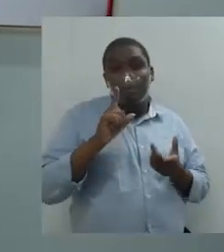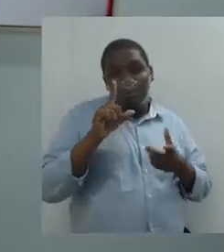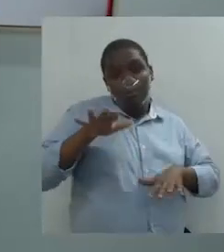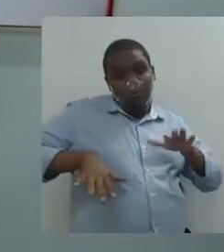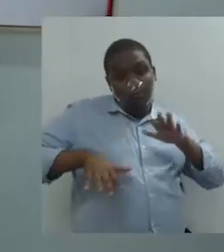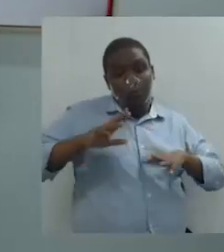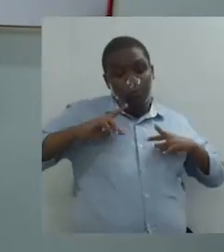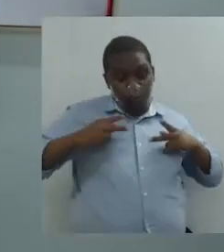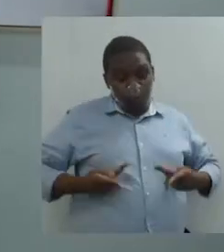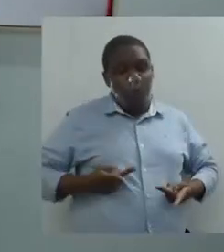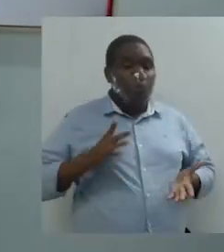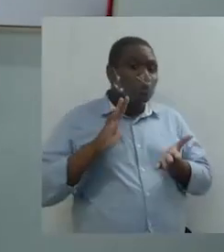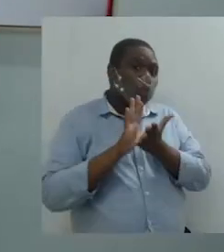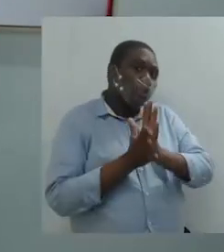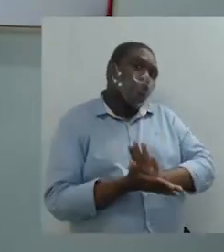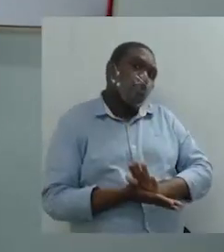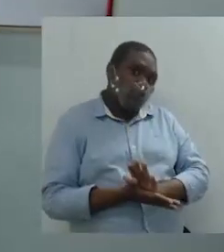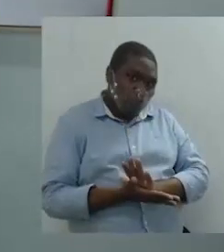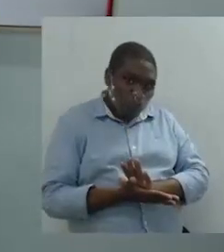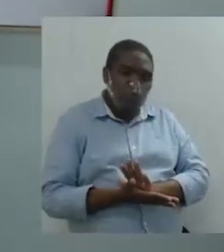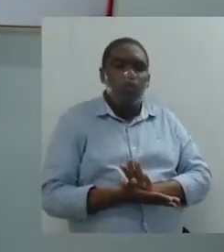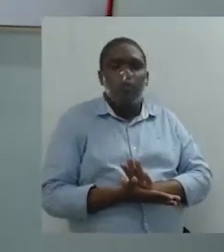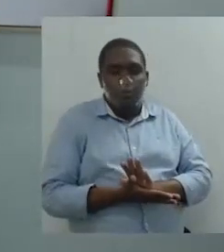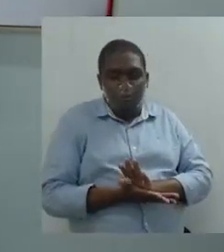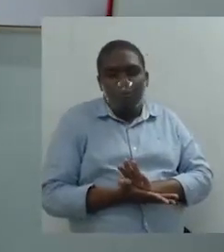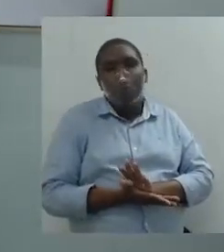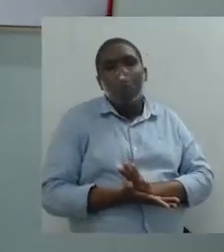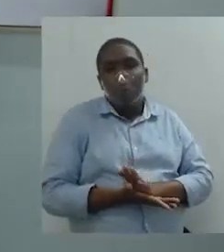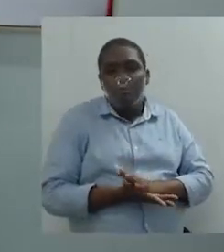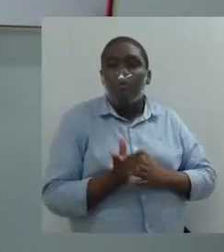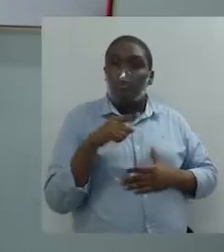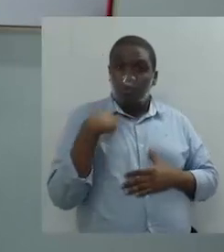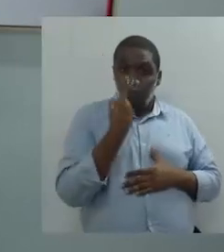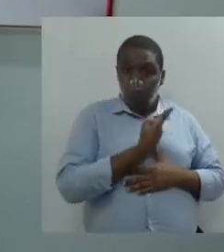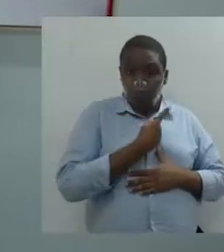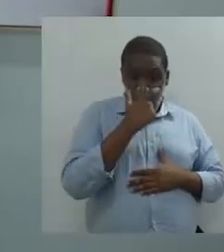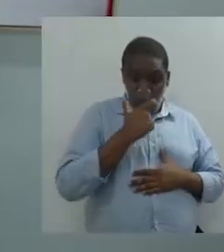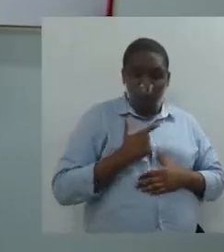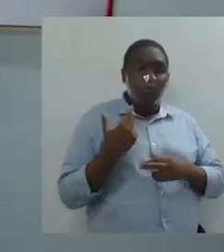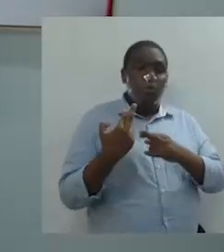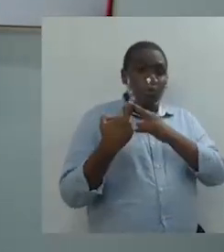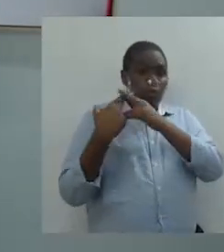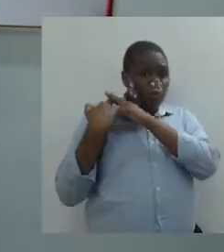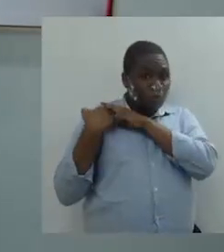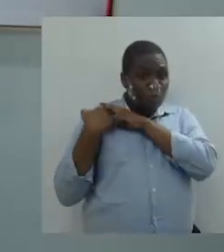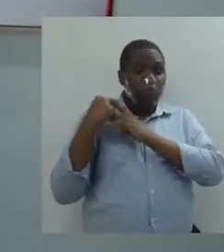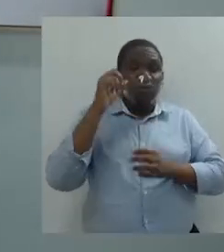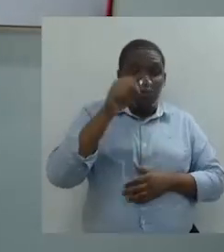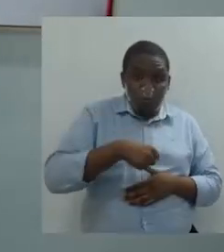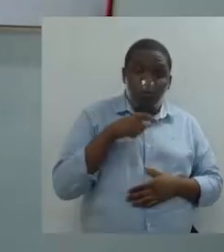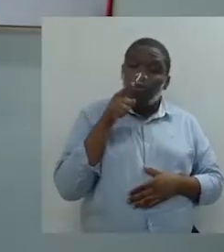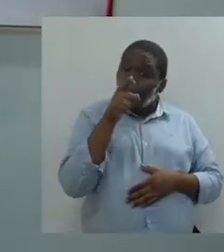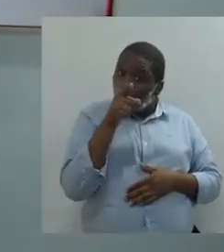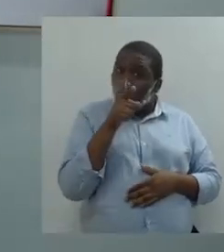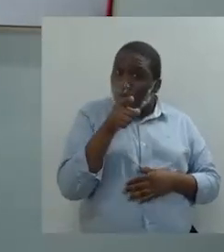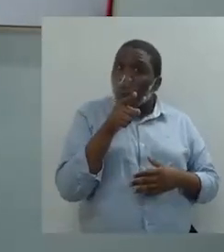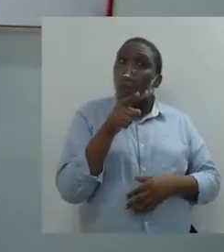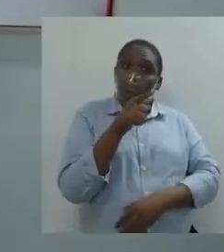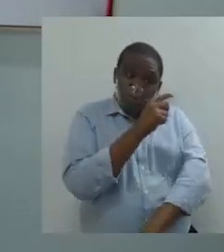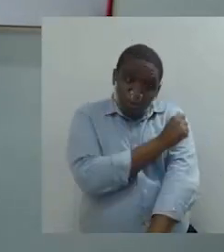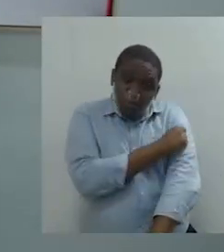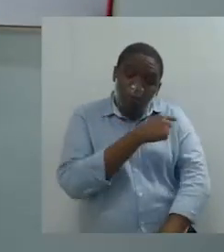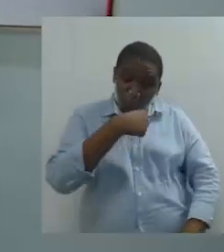destruído essa natureza. E cabe a nós, sim, você que está em casa,